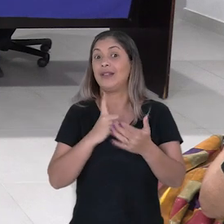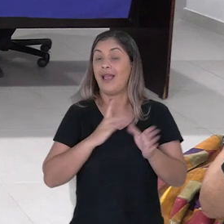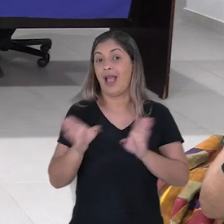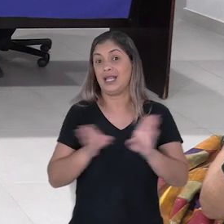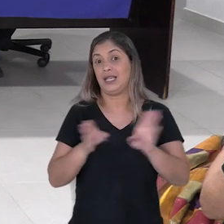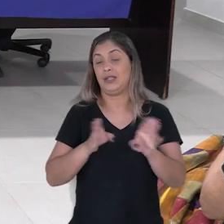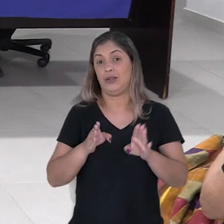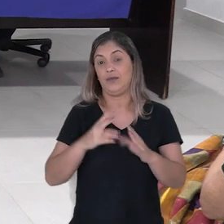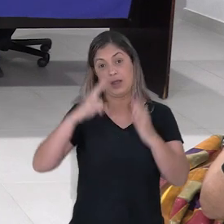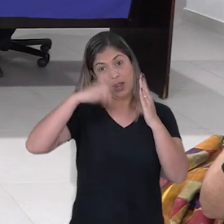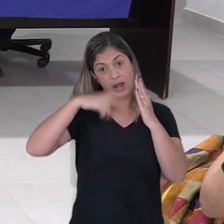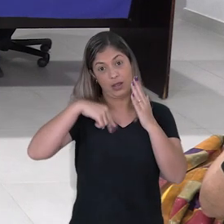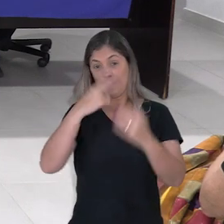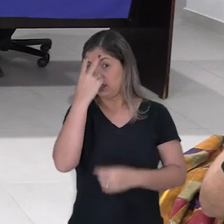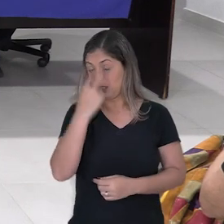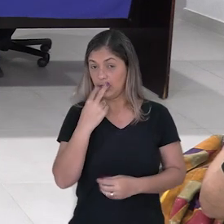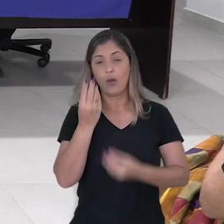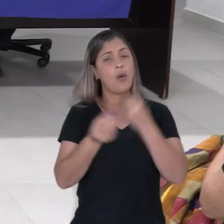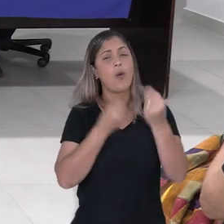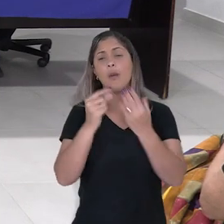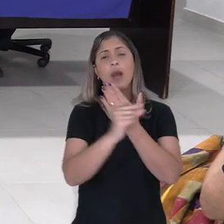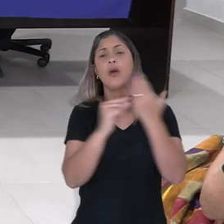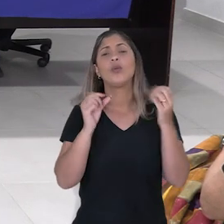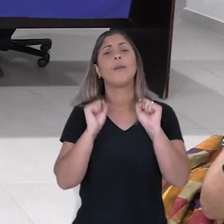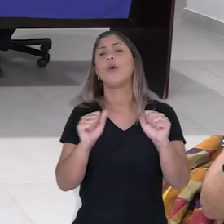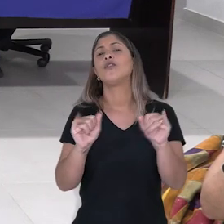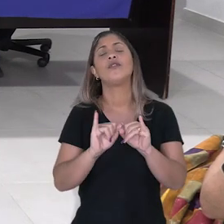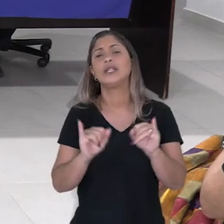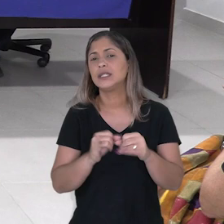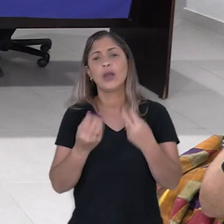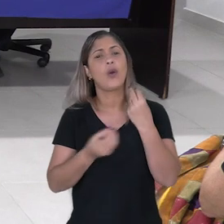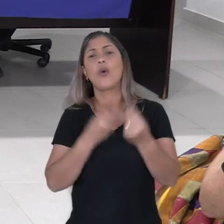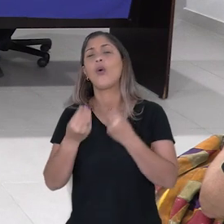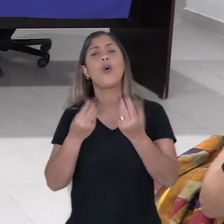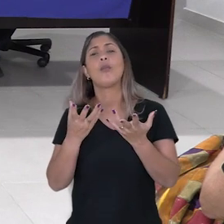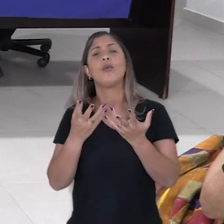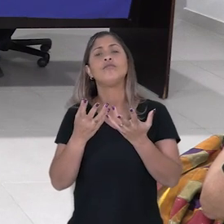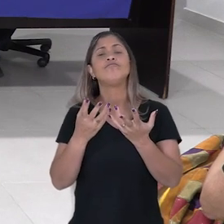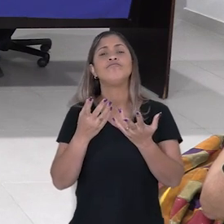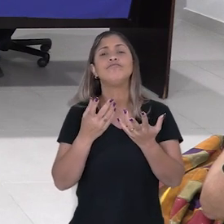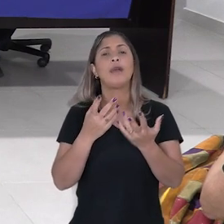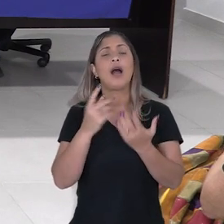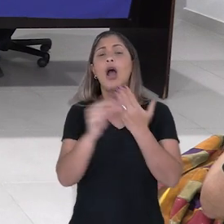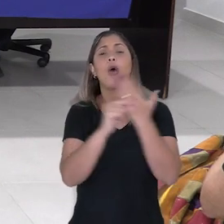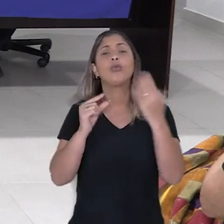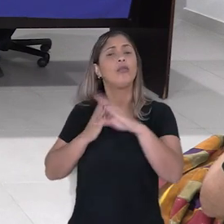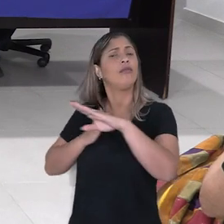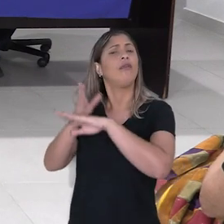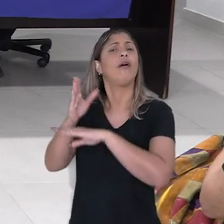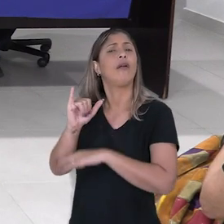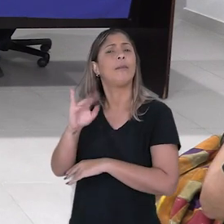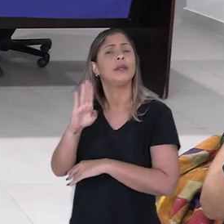acessível ao leitor cego, como que esses autores podem fazer, como que os autores chegam até o Benjamin Constant de forma que